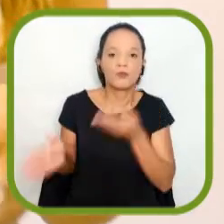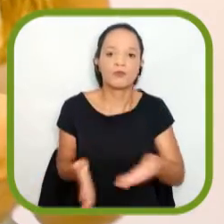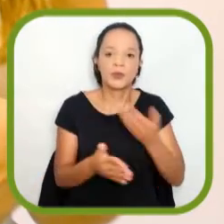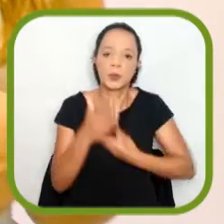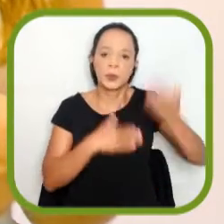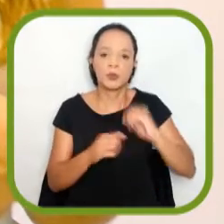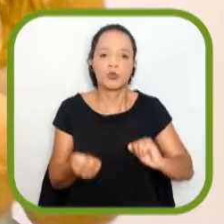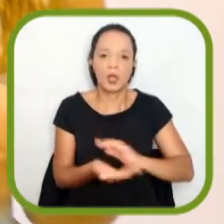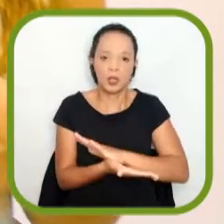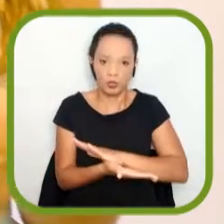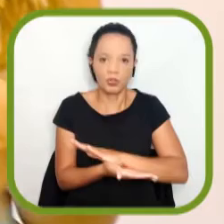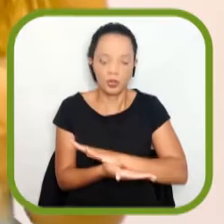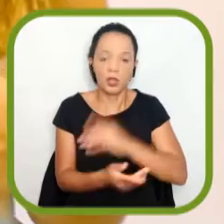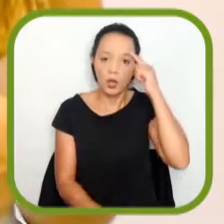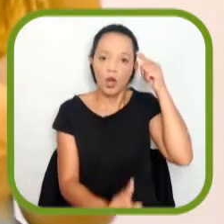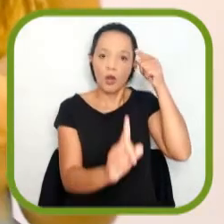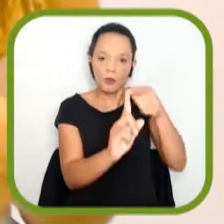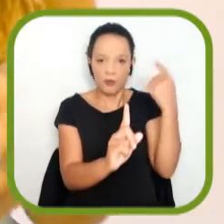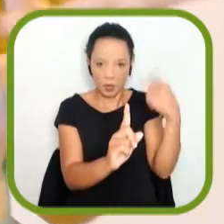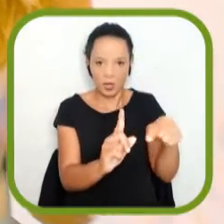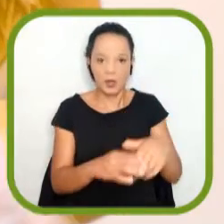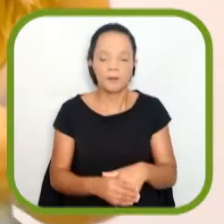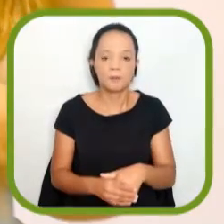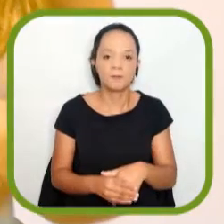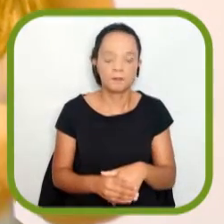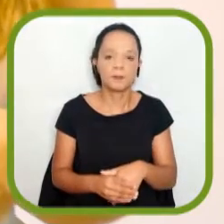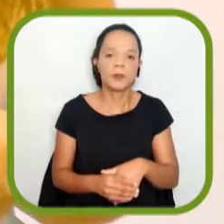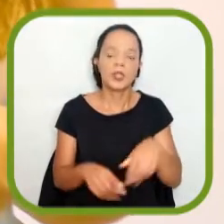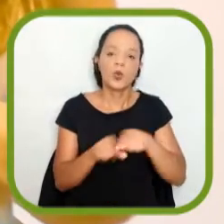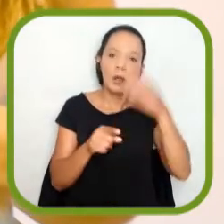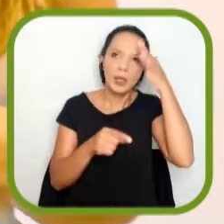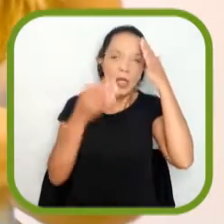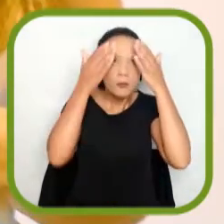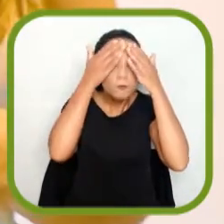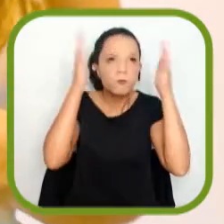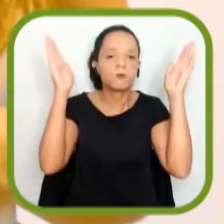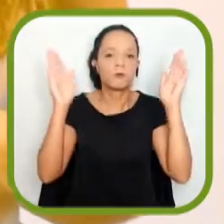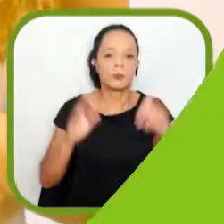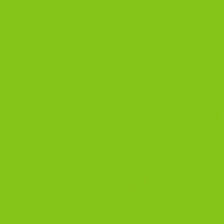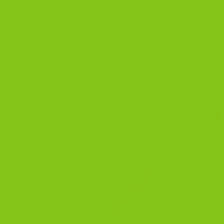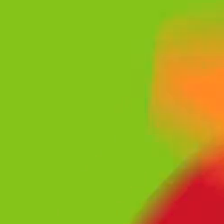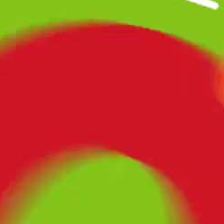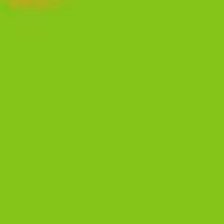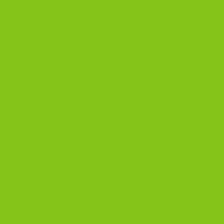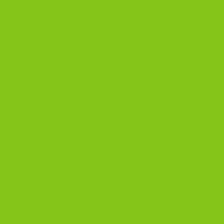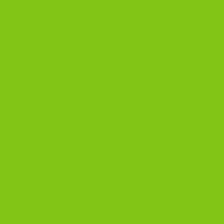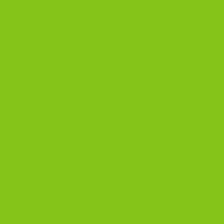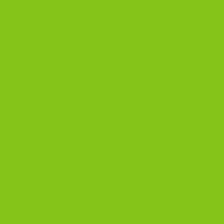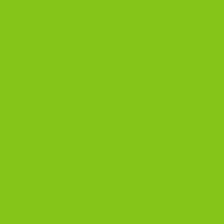Conhecemos agora o percurso de um antigo jornalista que tem um objetivo traçado: libertar mentalidades.